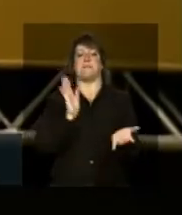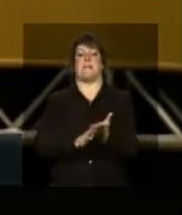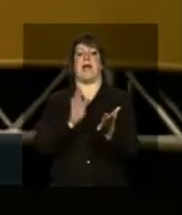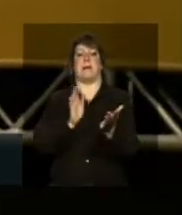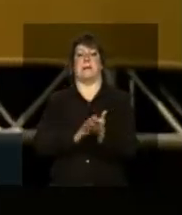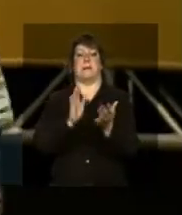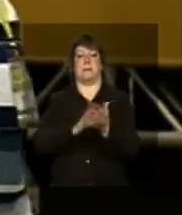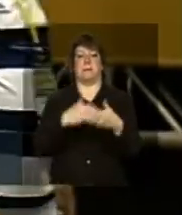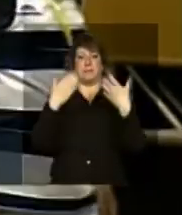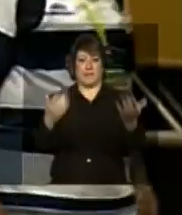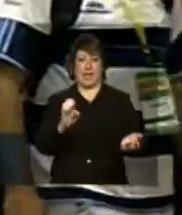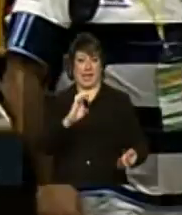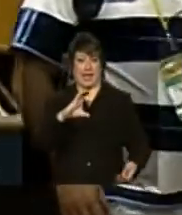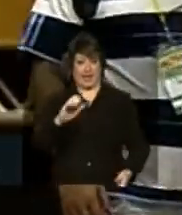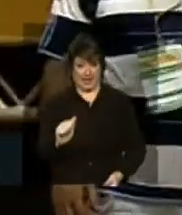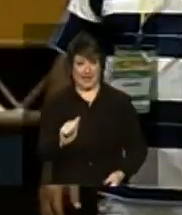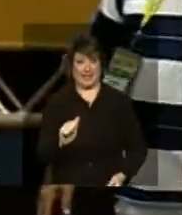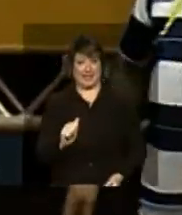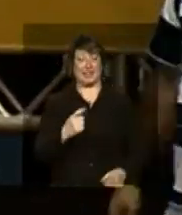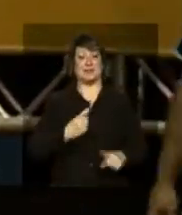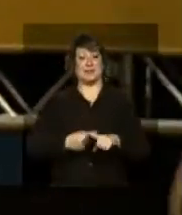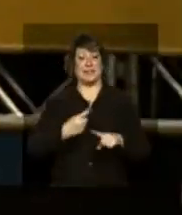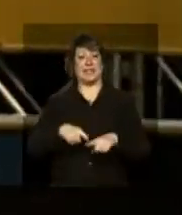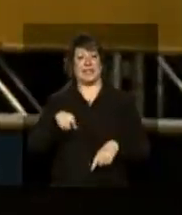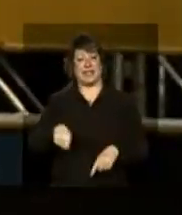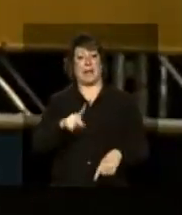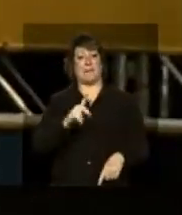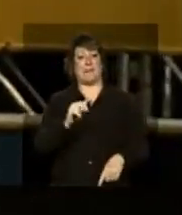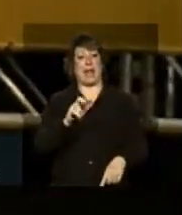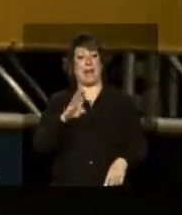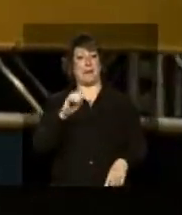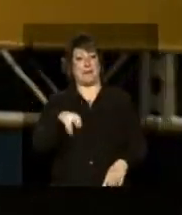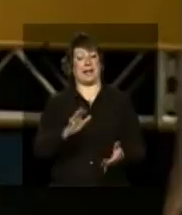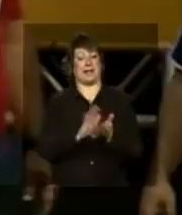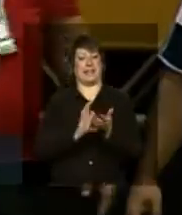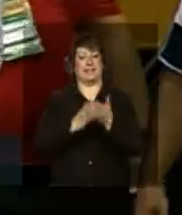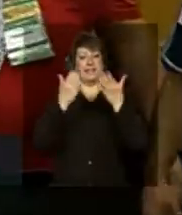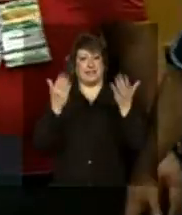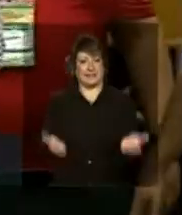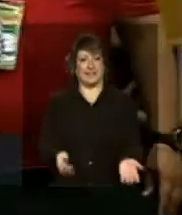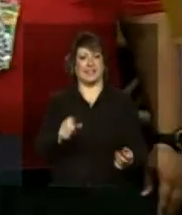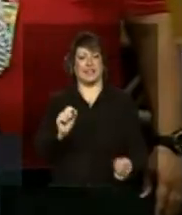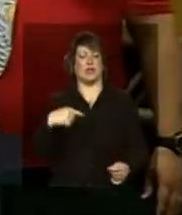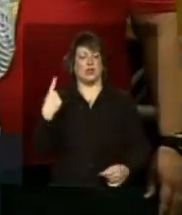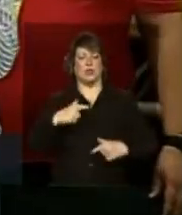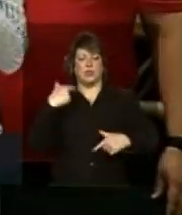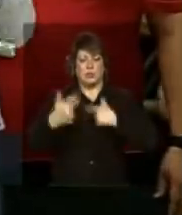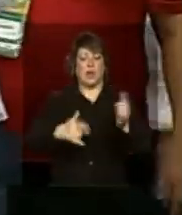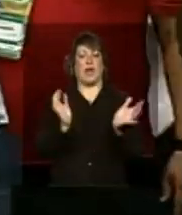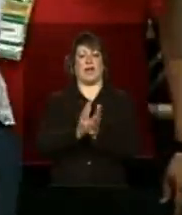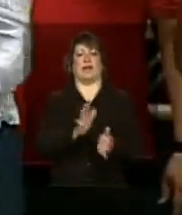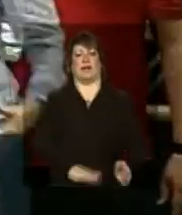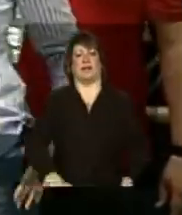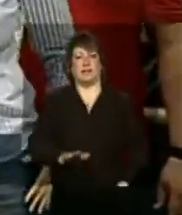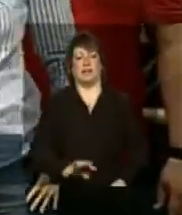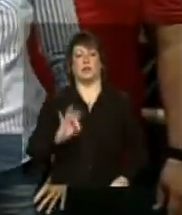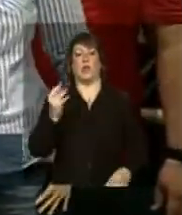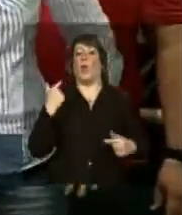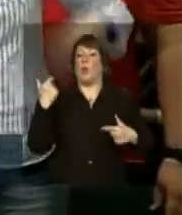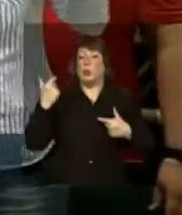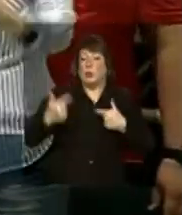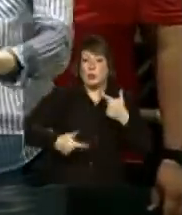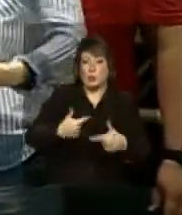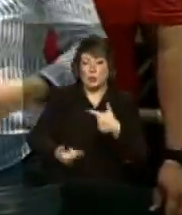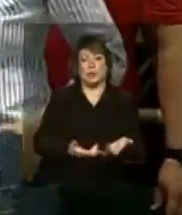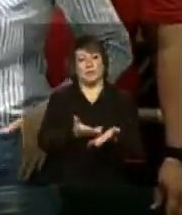ECA. E o parabéns para o ECA é um parabéns para os militantes da área da infância, para os